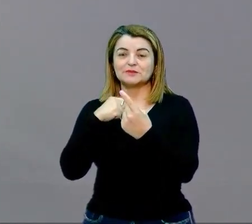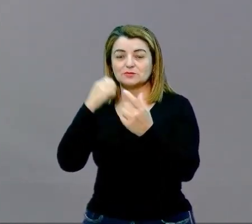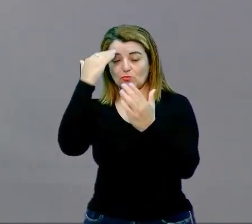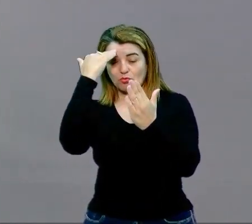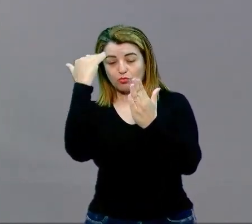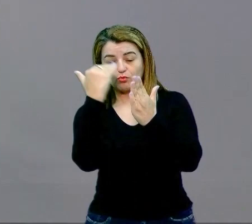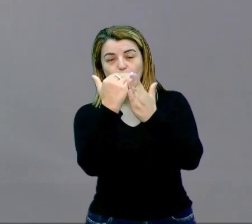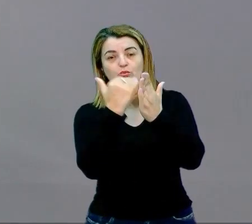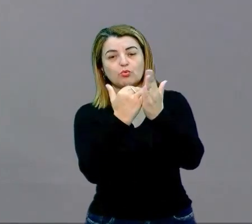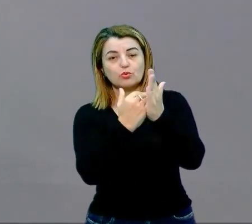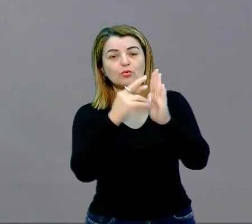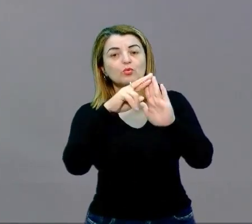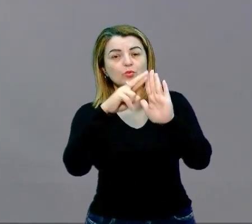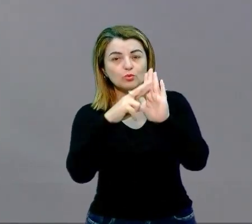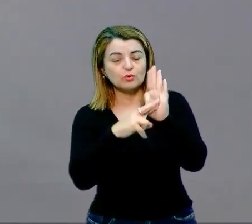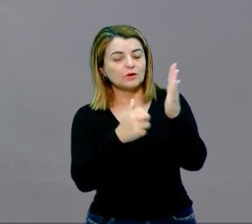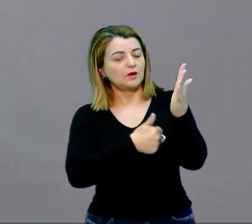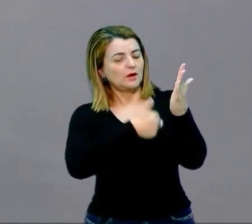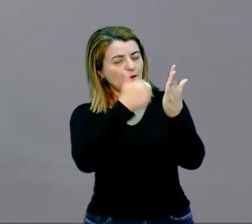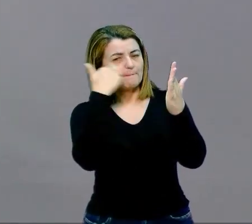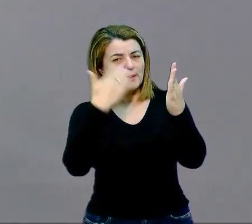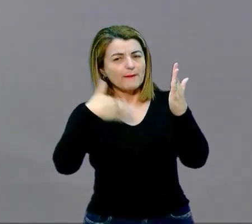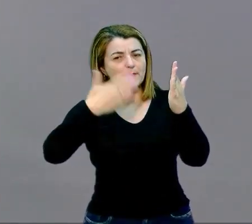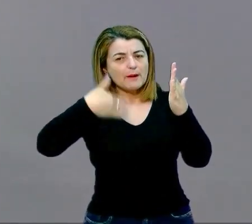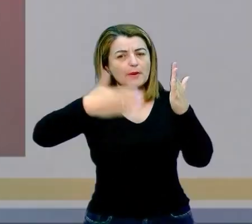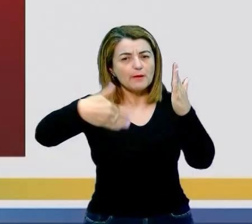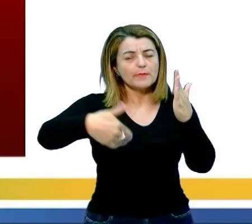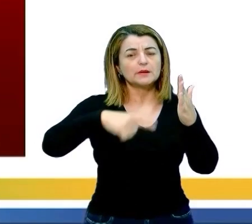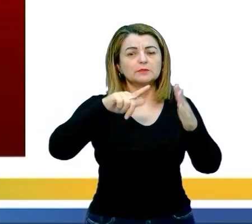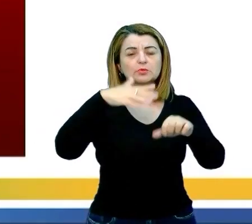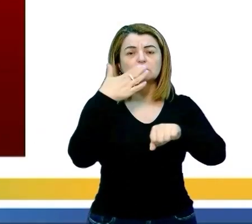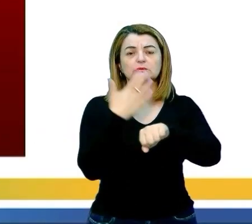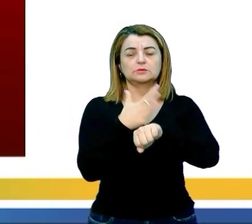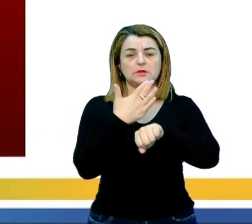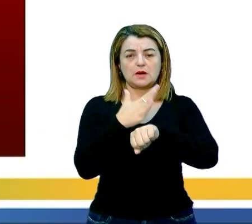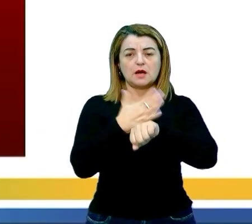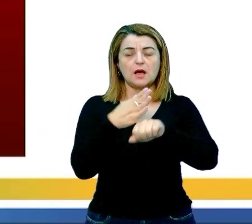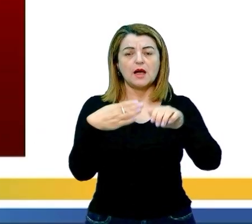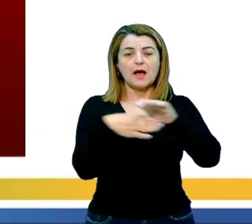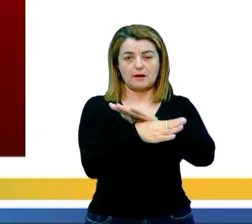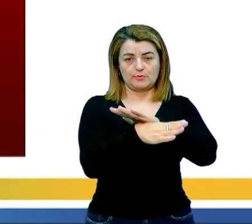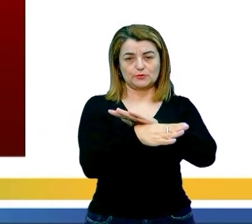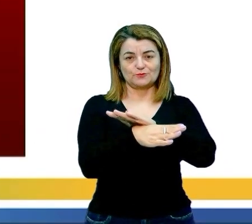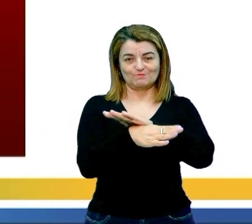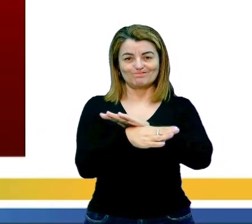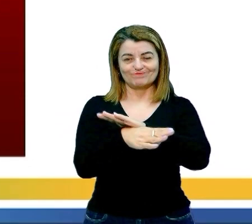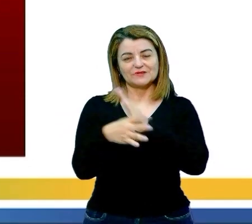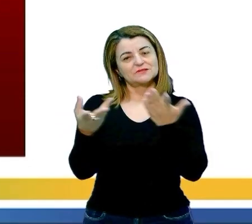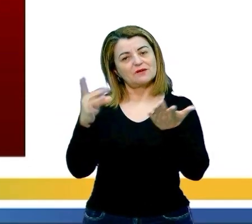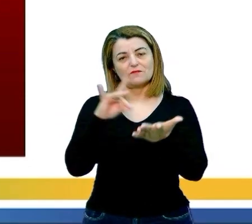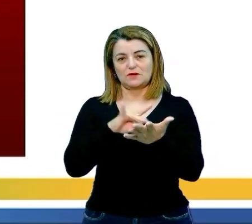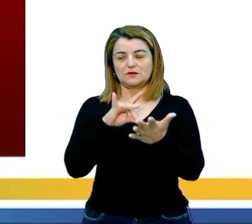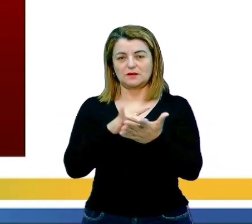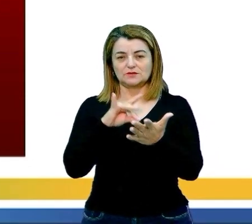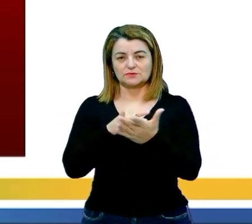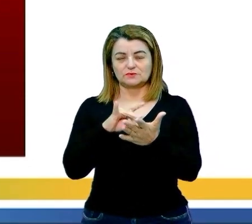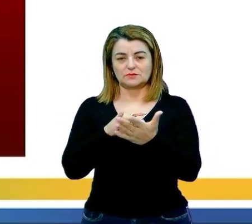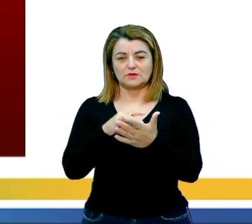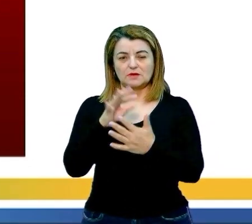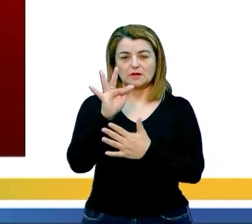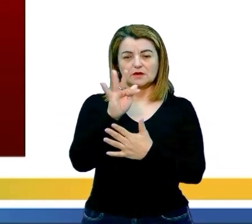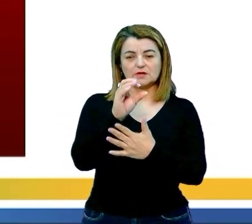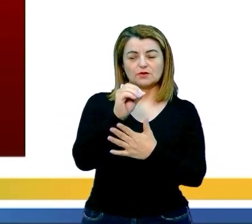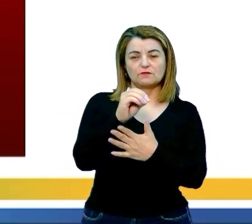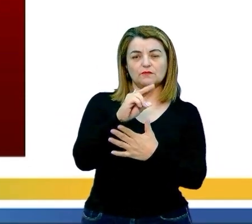se transformem pouco a pouco em hábitos. Então, essa que é a verdade, uma das grandes verdades daquilo que o